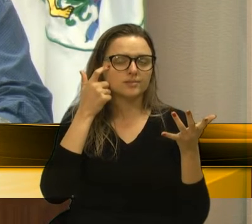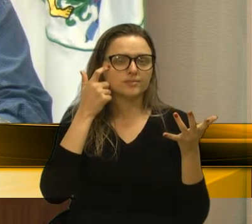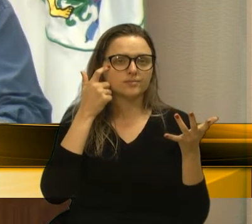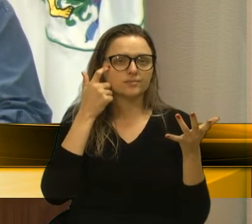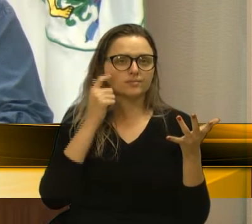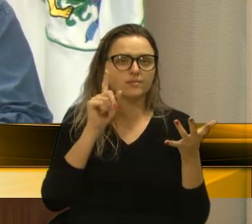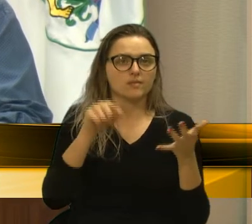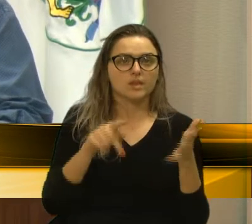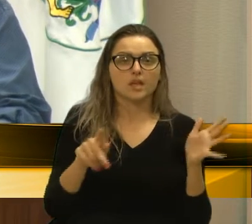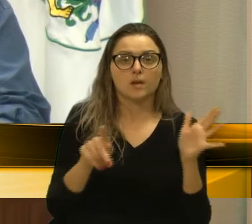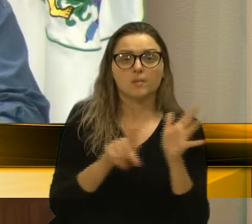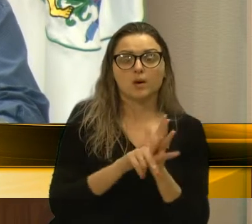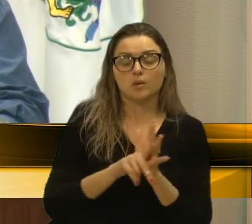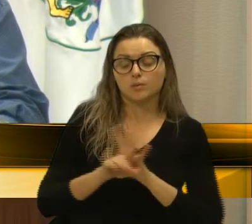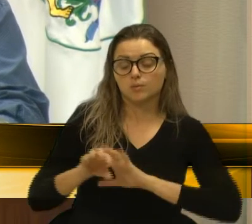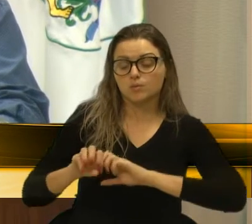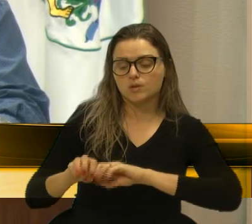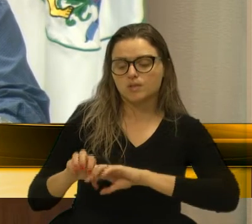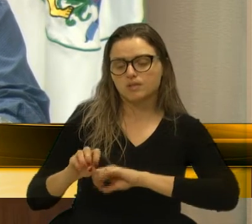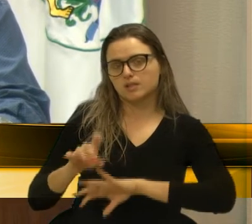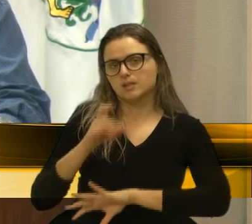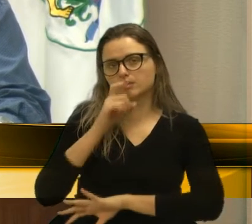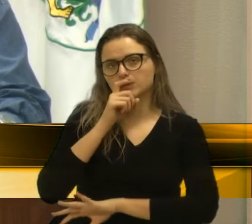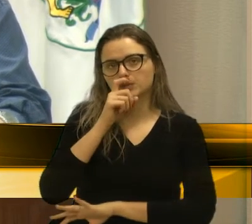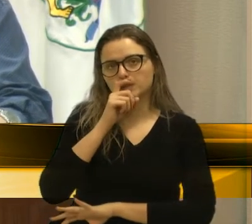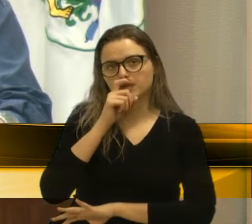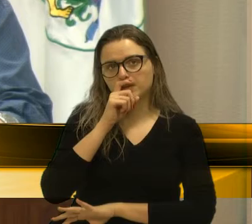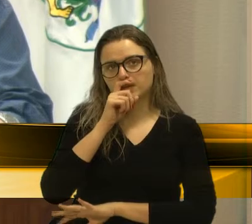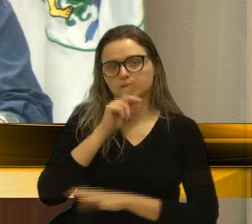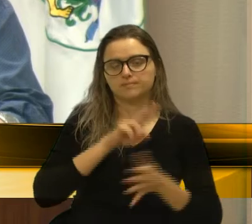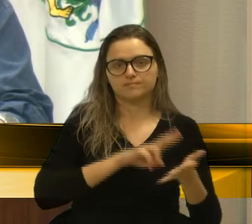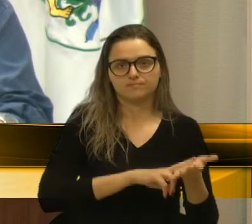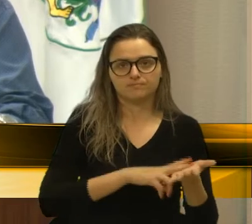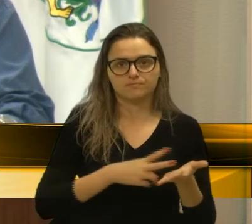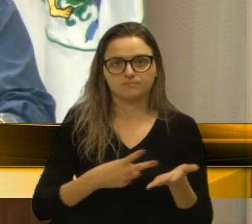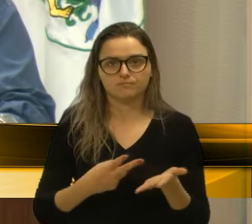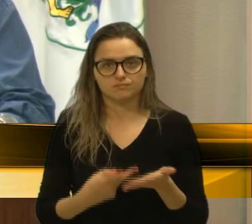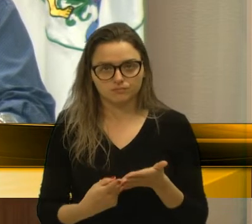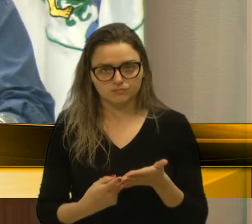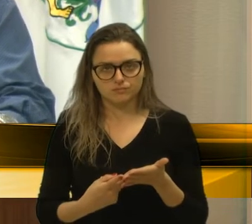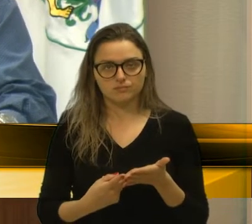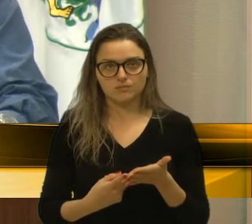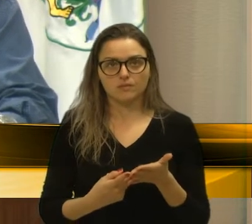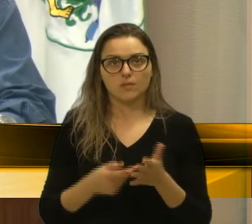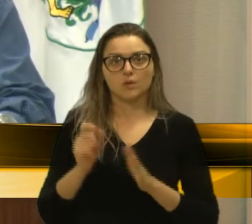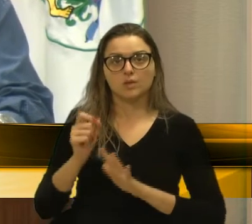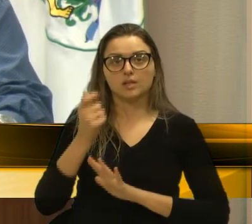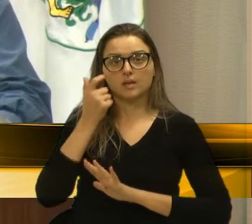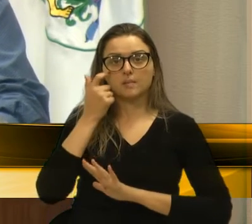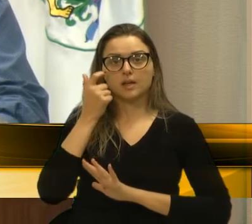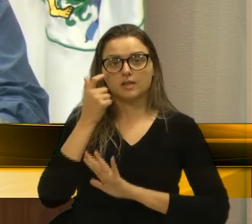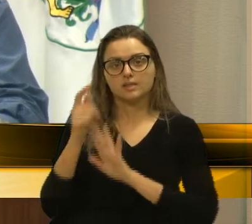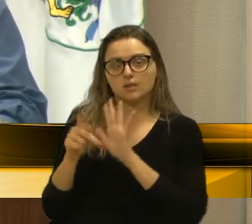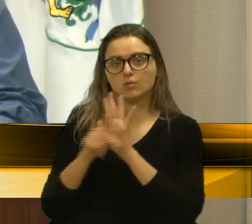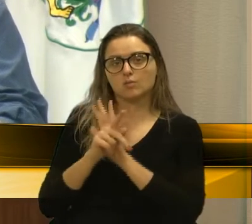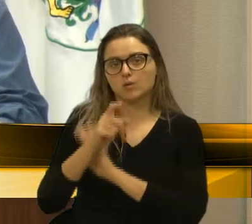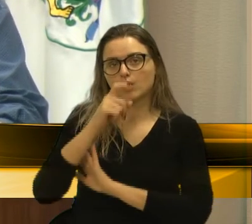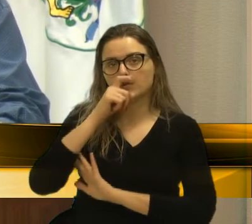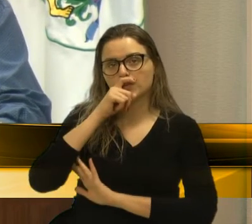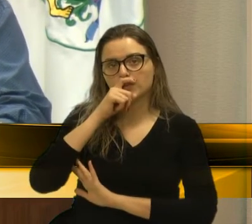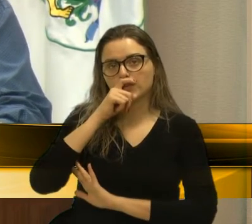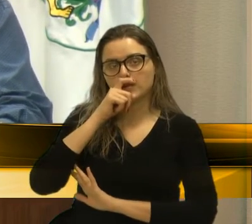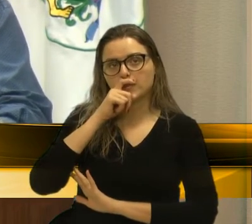da sua criação, né, traduzido especialmente por aquilo que pensa o seu pai, o